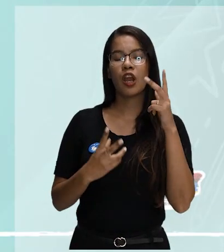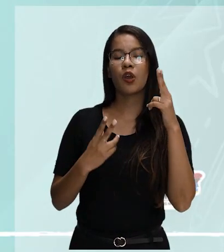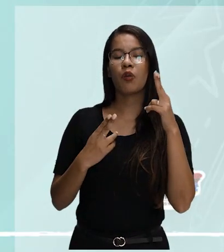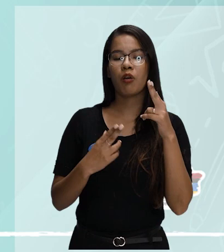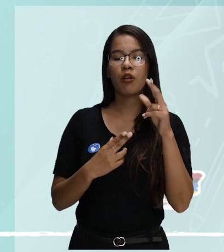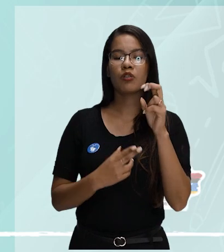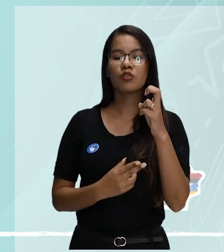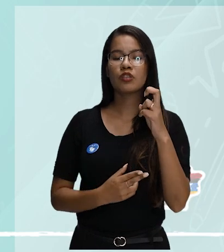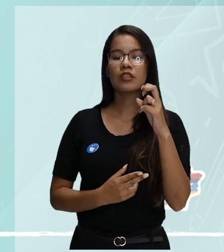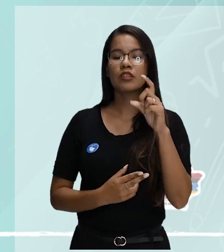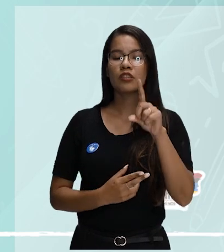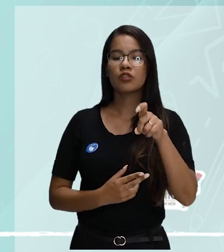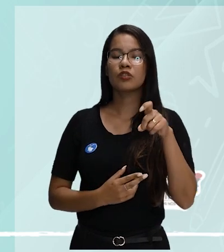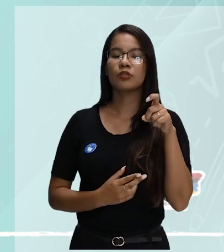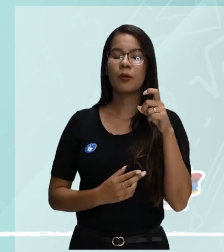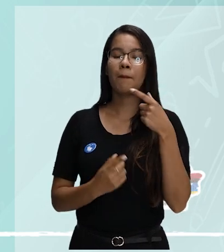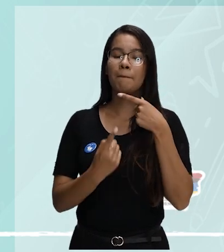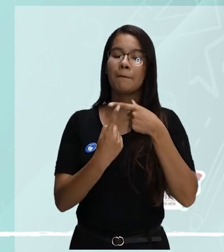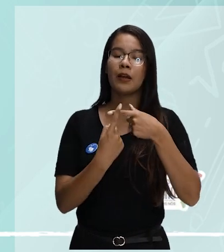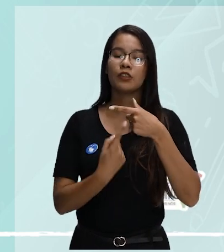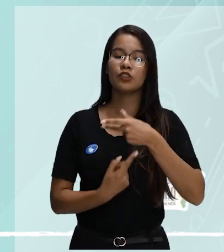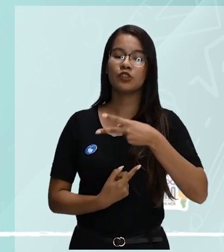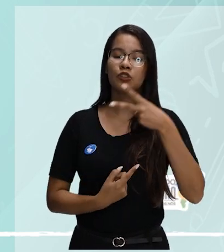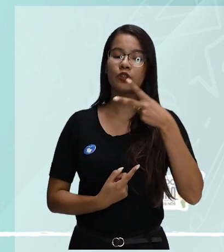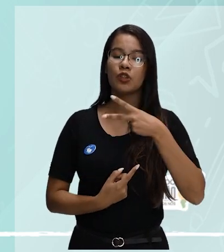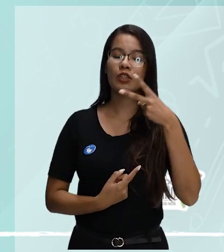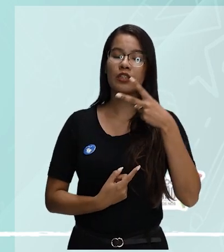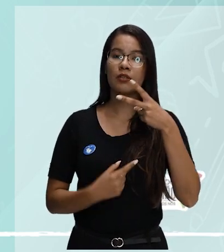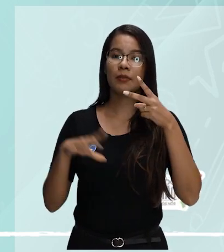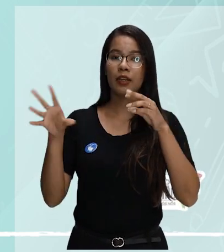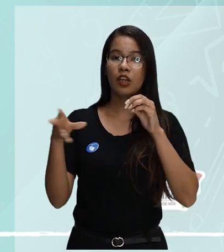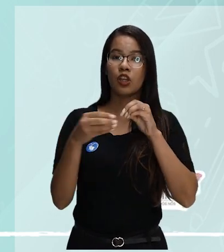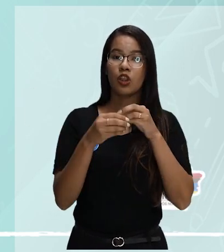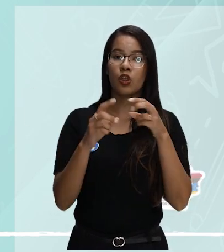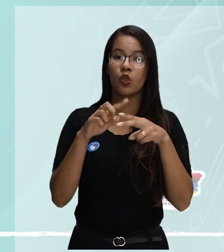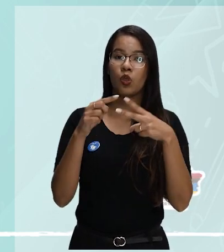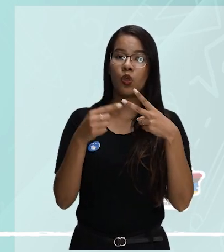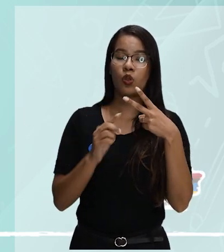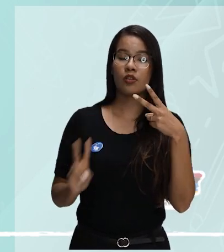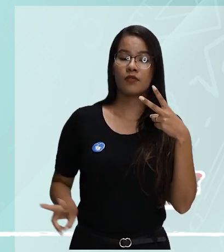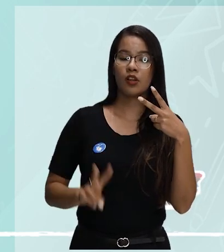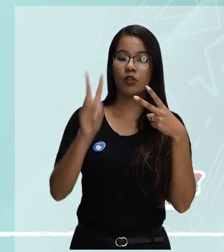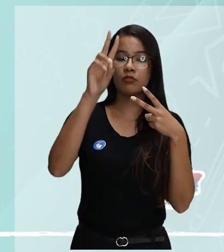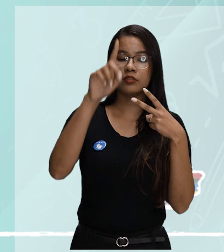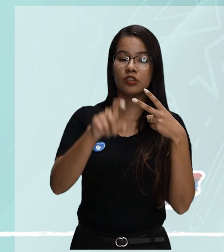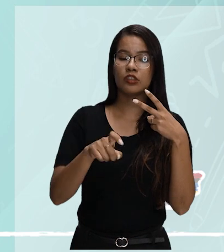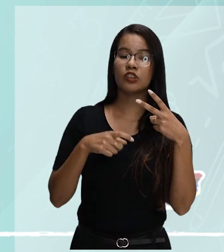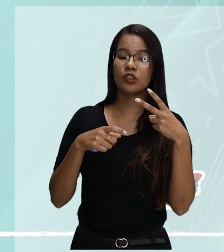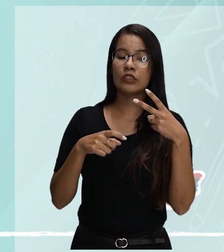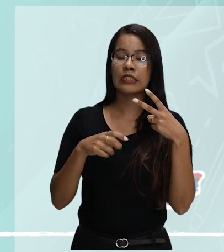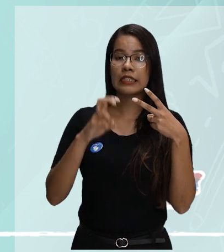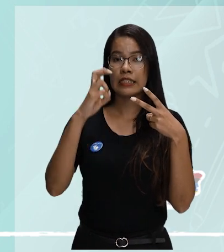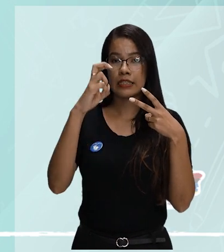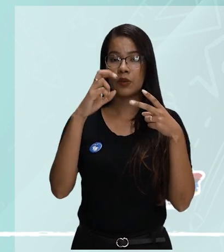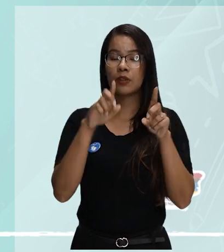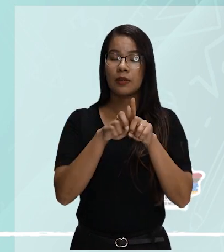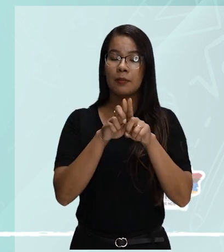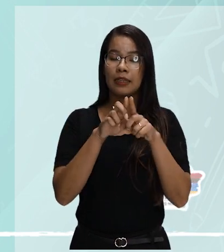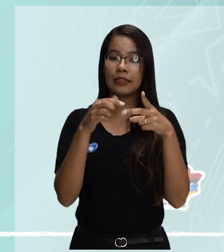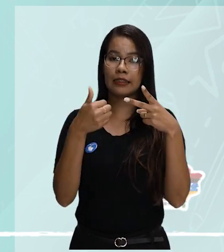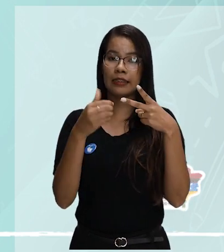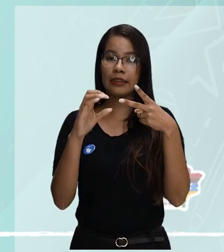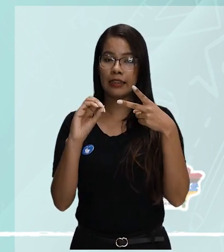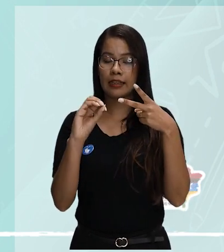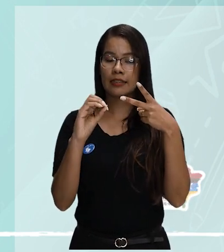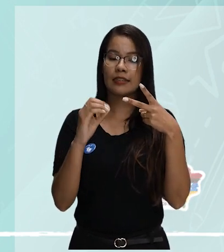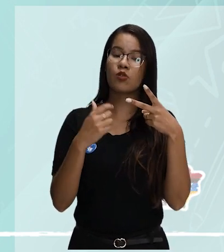peguei dois valores de x. Peguei o x10 e o x5. A gente sabe que o 10 é maior do que o 5. O que eu fiz aqui?